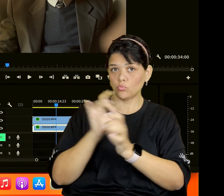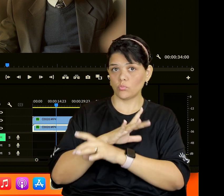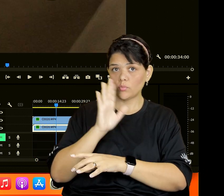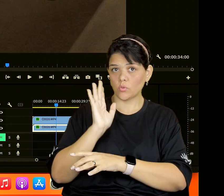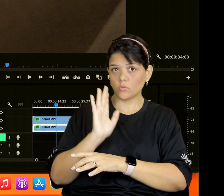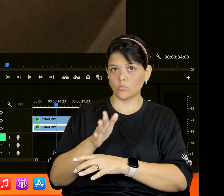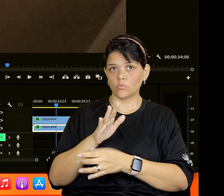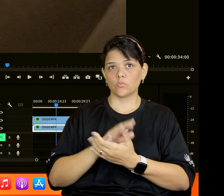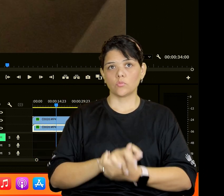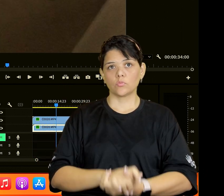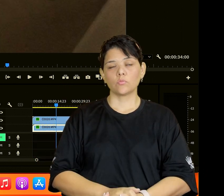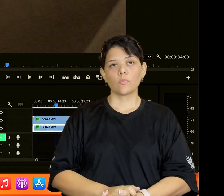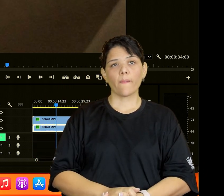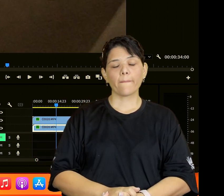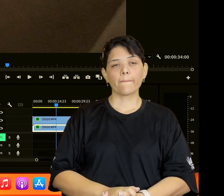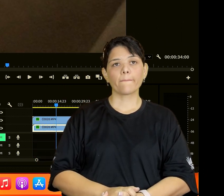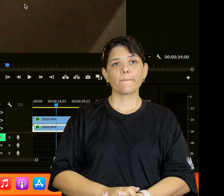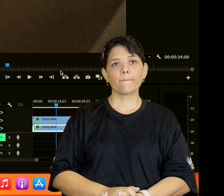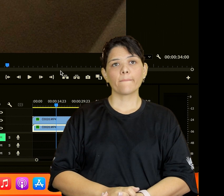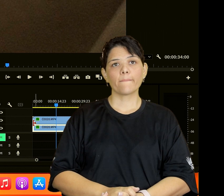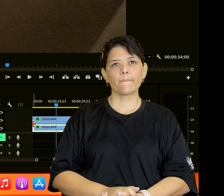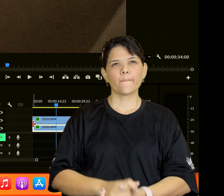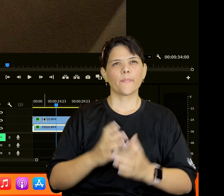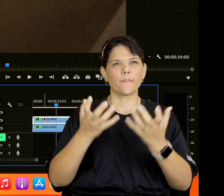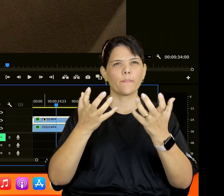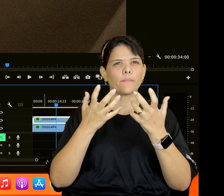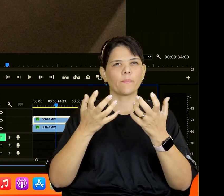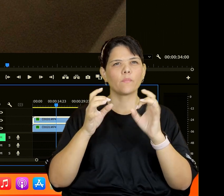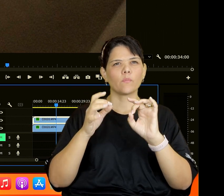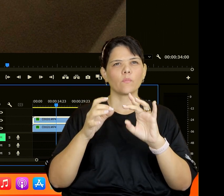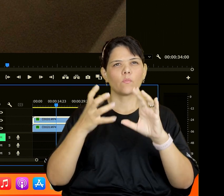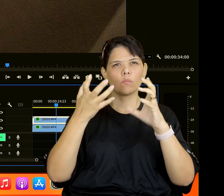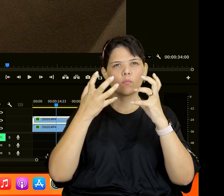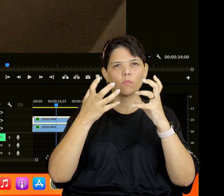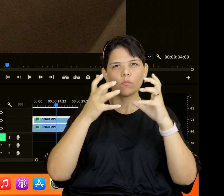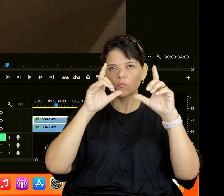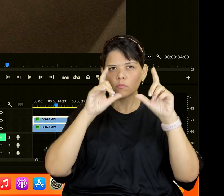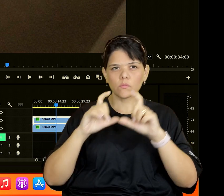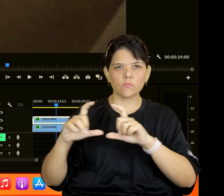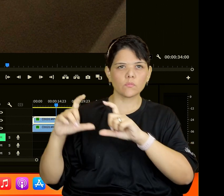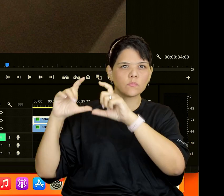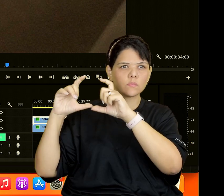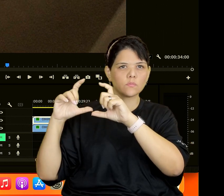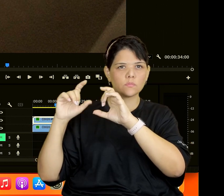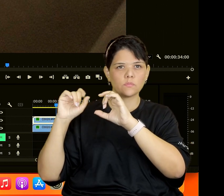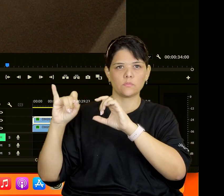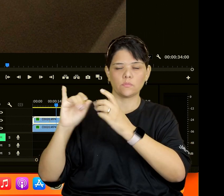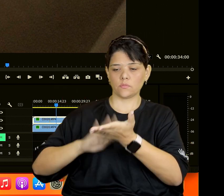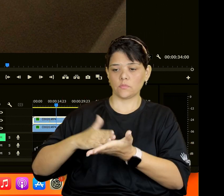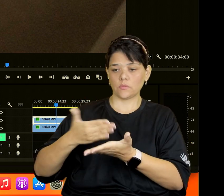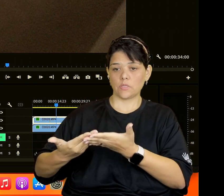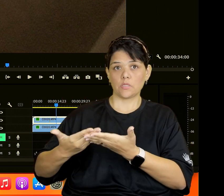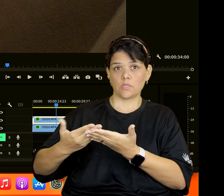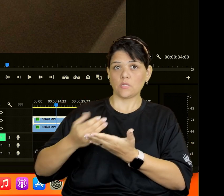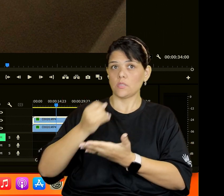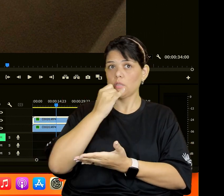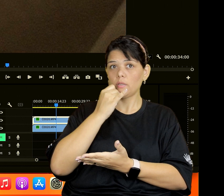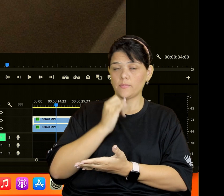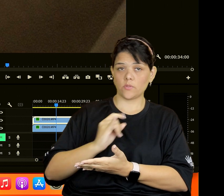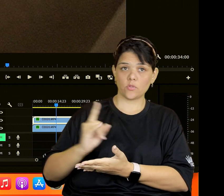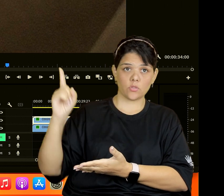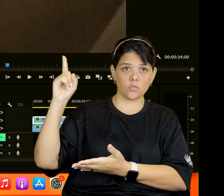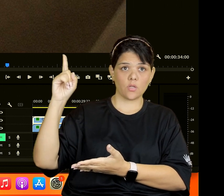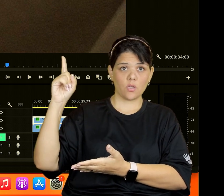até tirar isso aqui. Pronto. Quero adicionar ele no canto. Se ele estivesse fazendo o intérprete de Libras agora, a gente